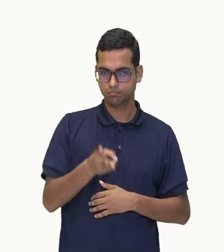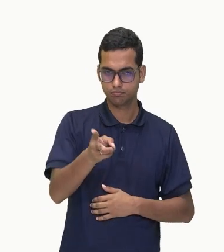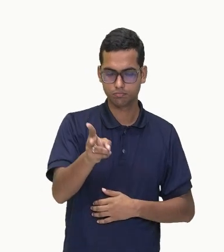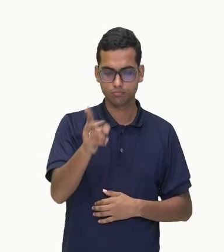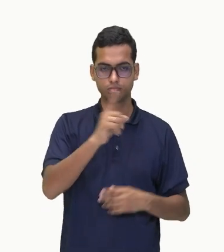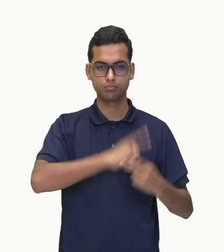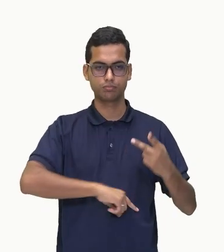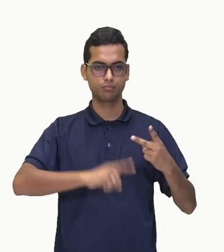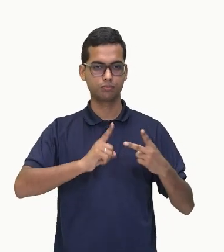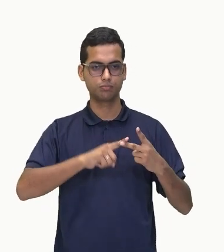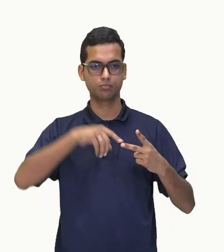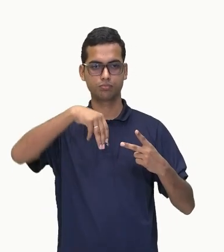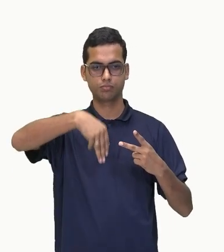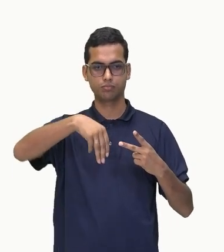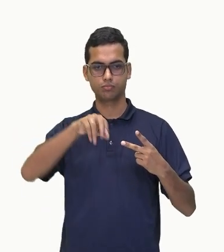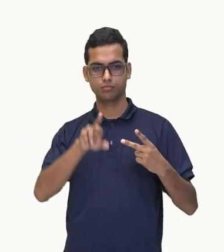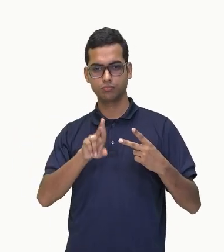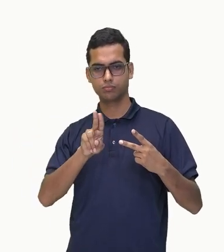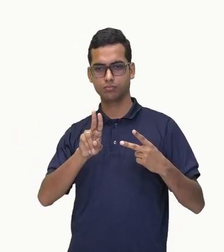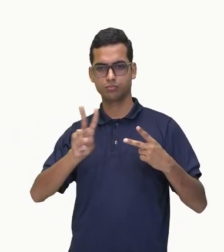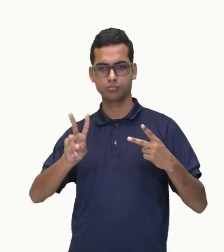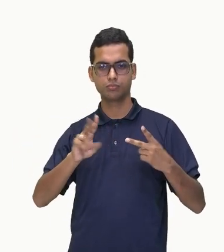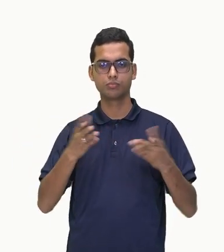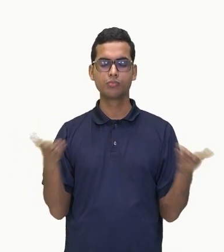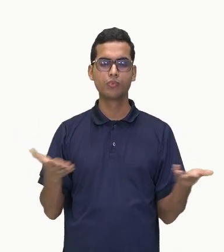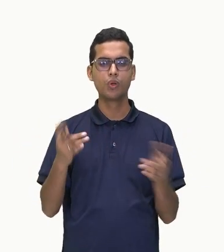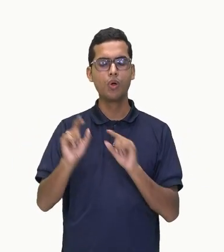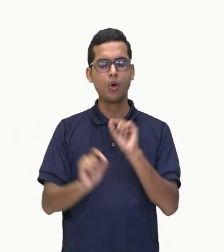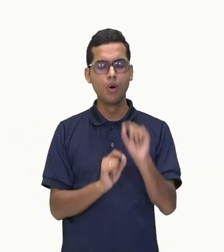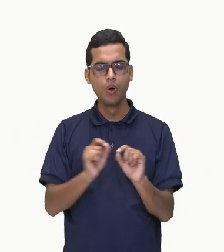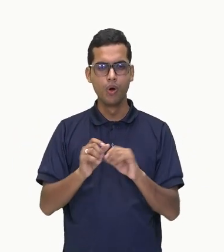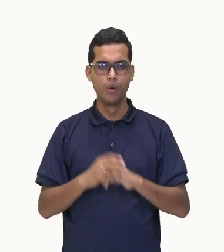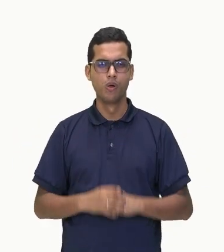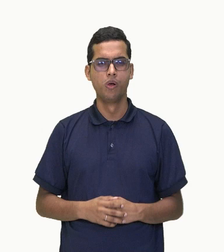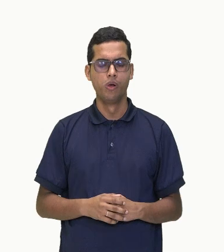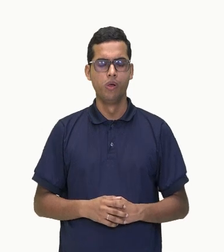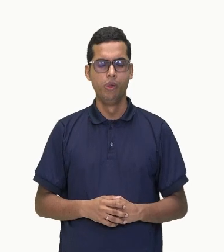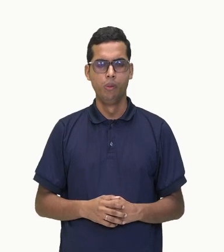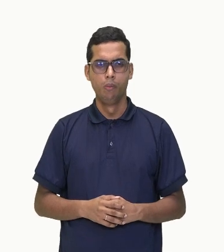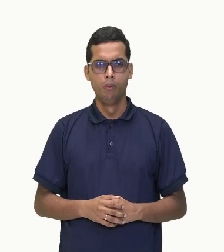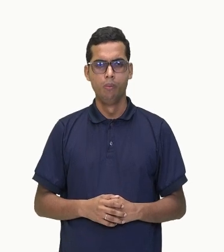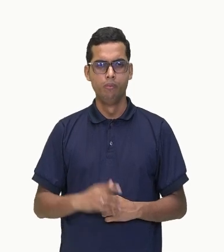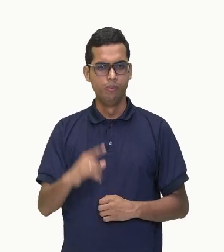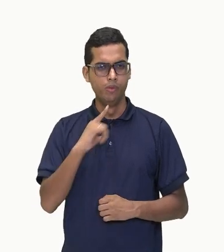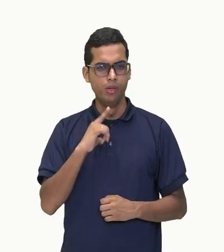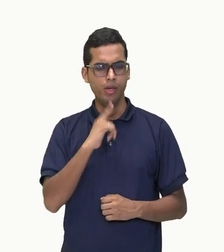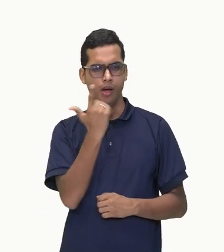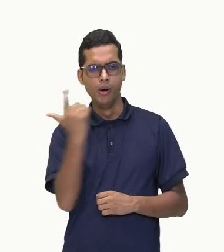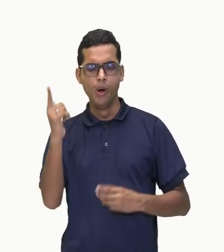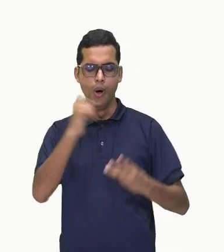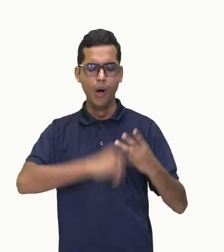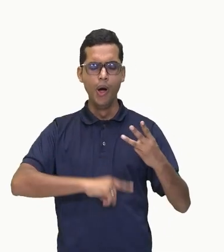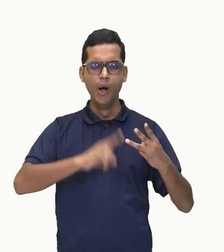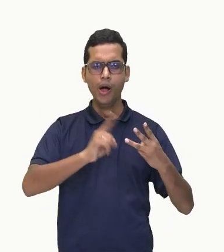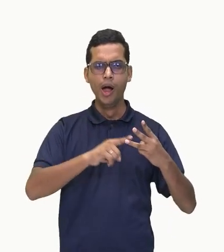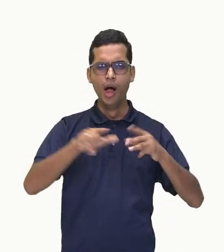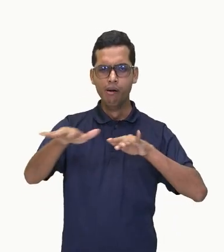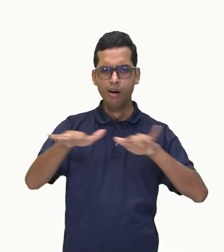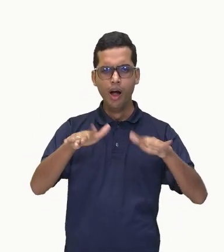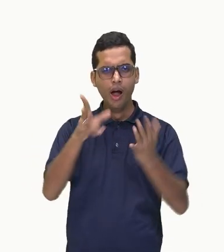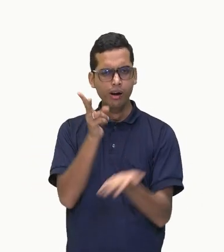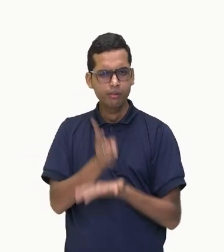Temos também, se estamos falando de movimento em uma reta, uma forma reta, eu tenho